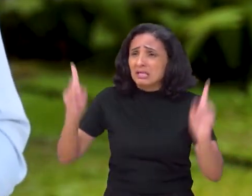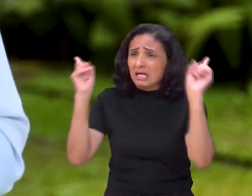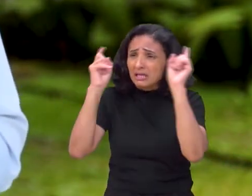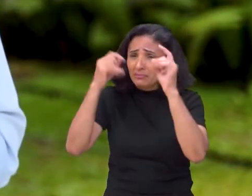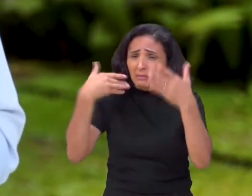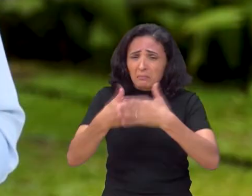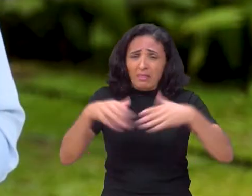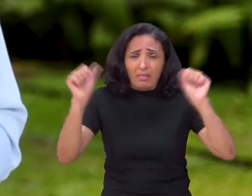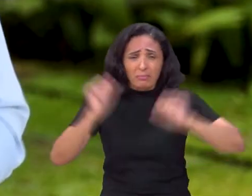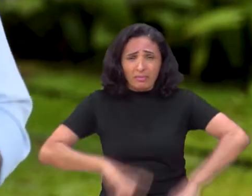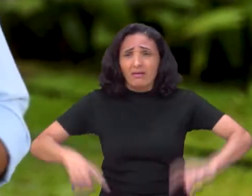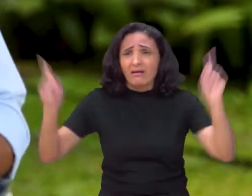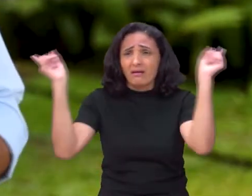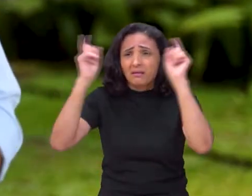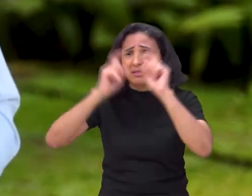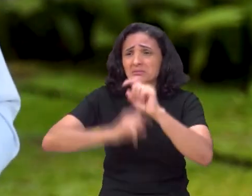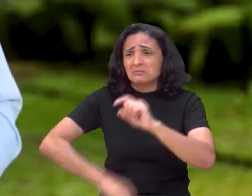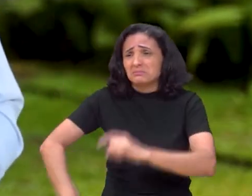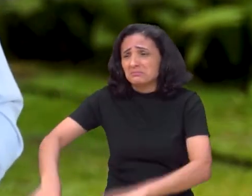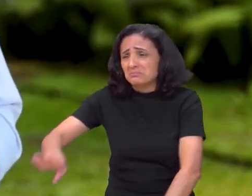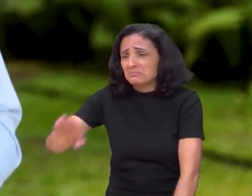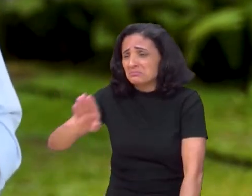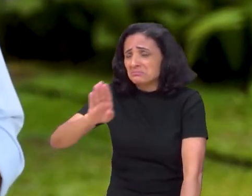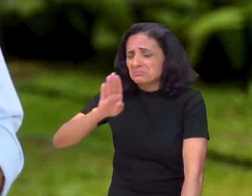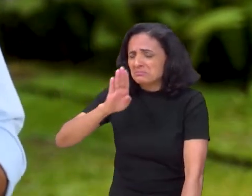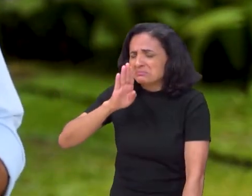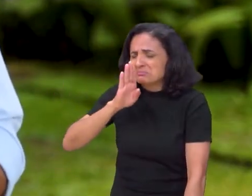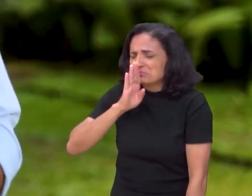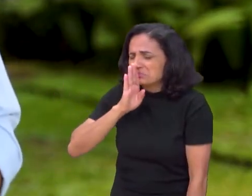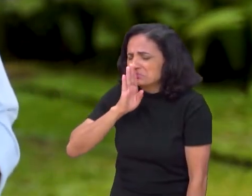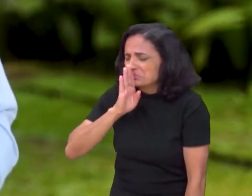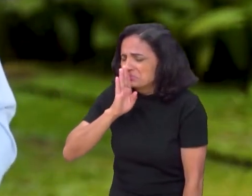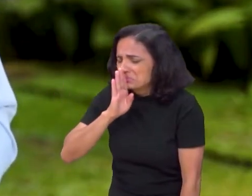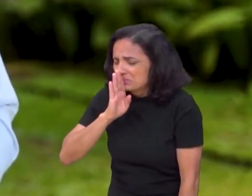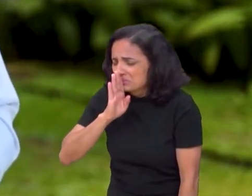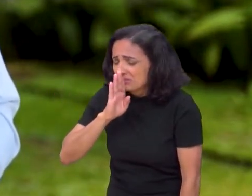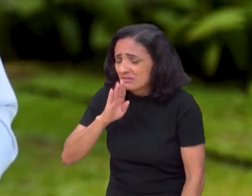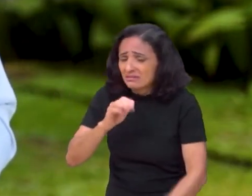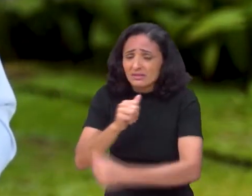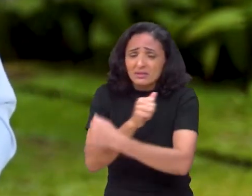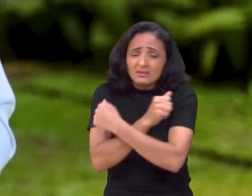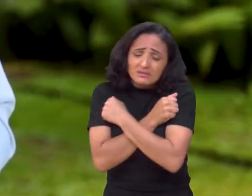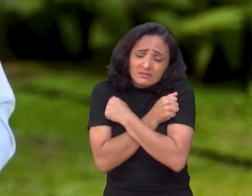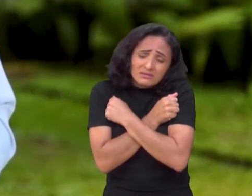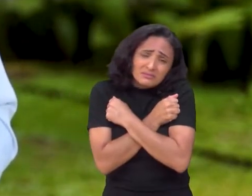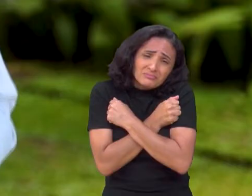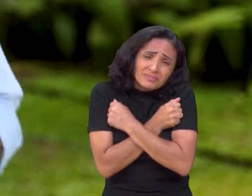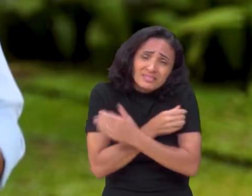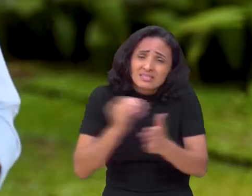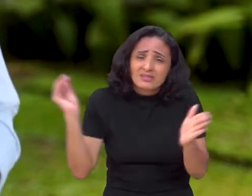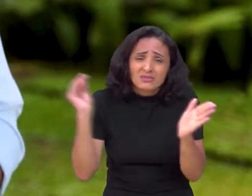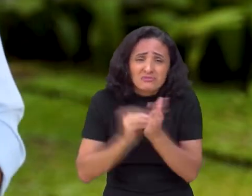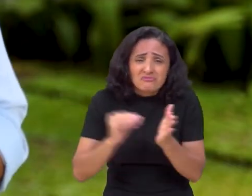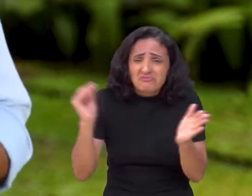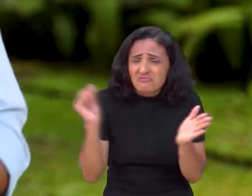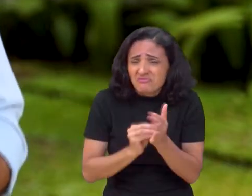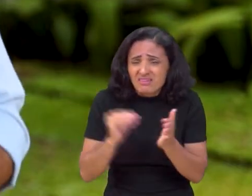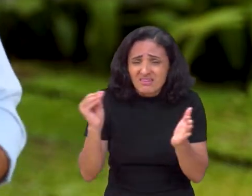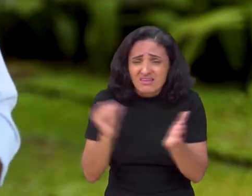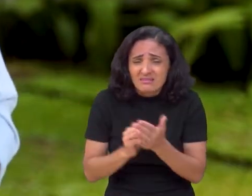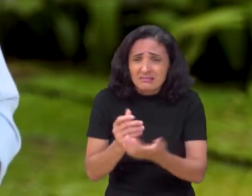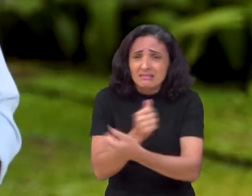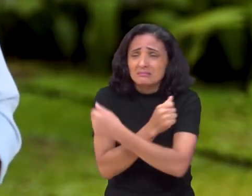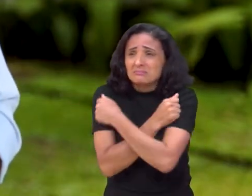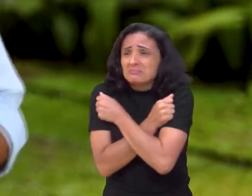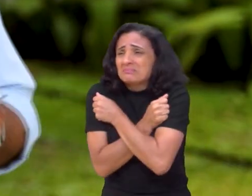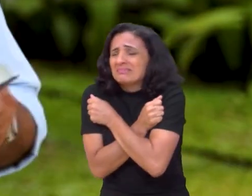dias complicados, onde as palavras, muitas vezes até mesmo um abraço, ele não consegue restaurar a